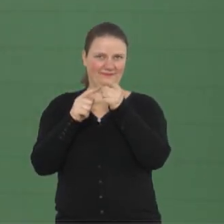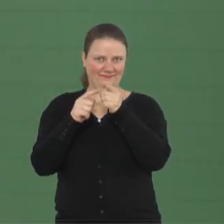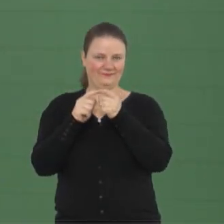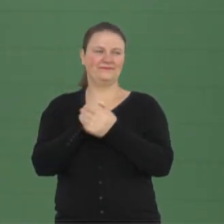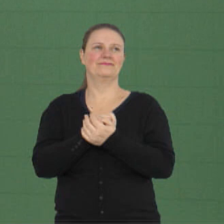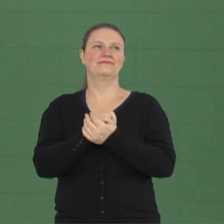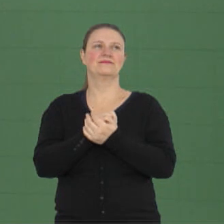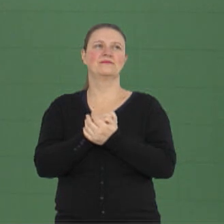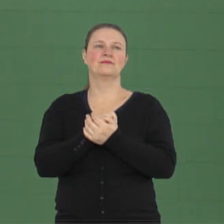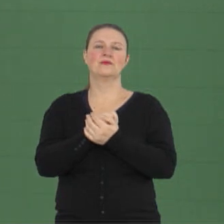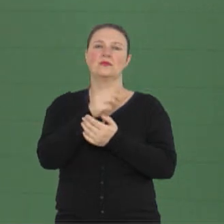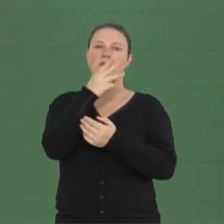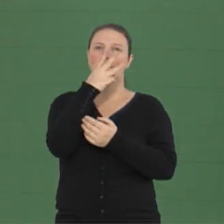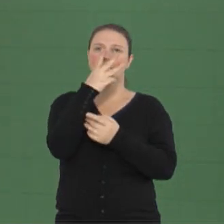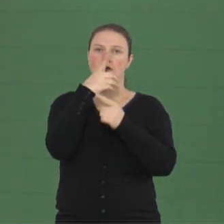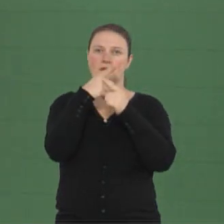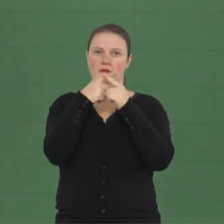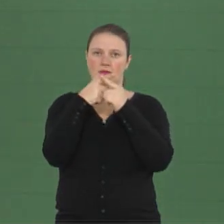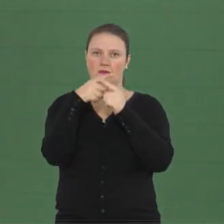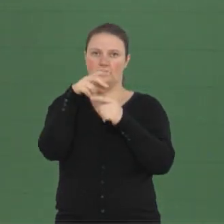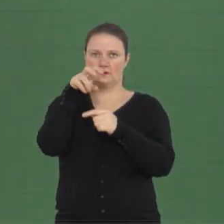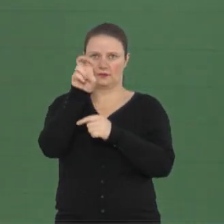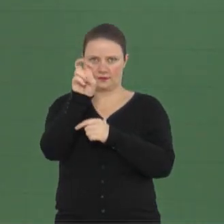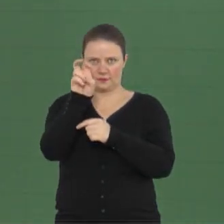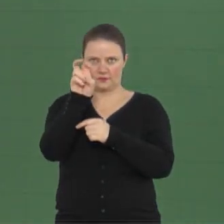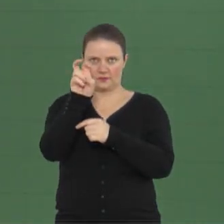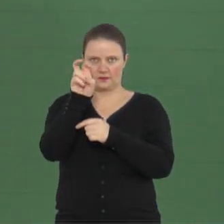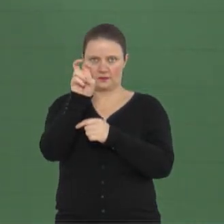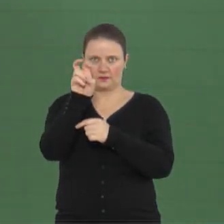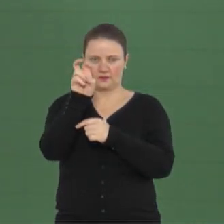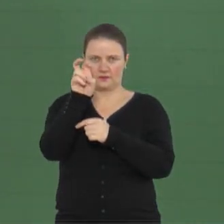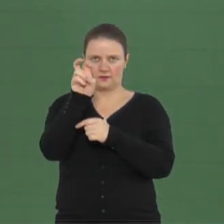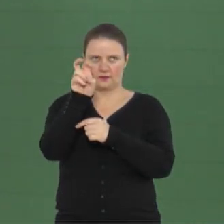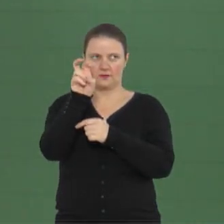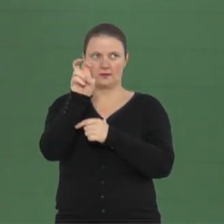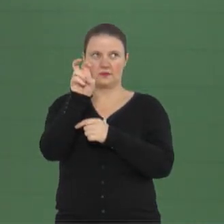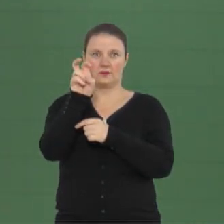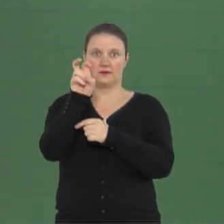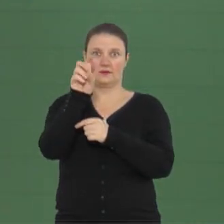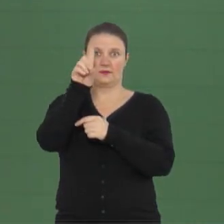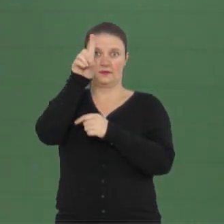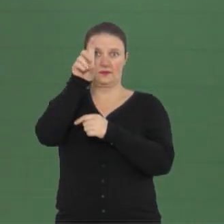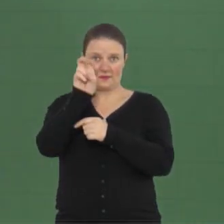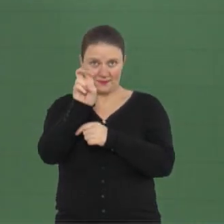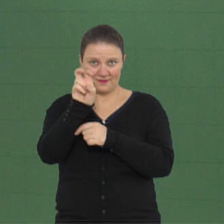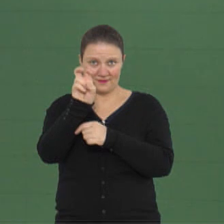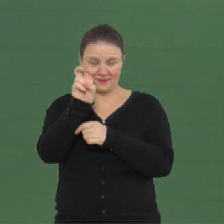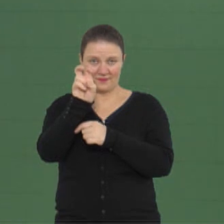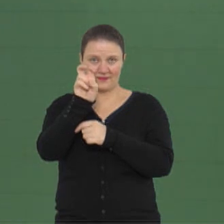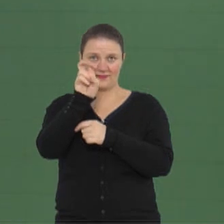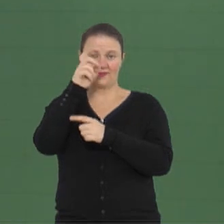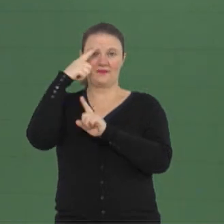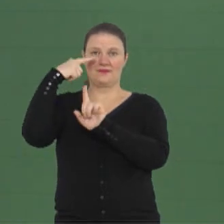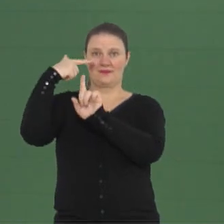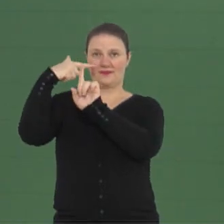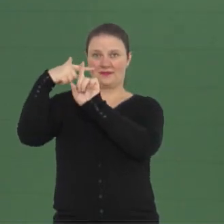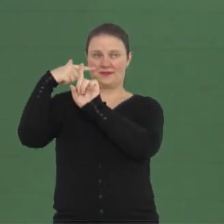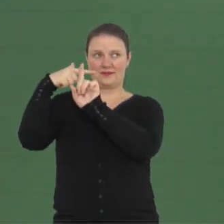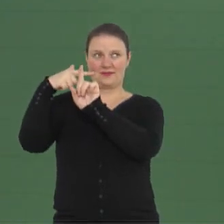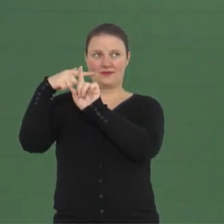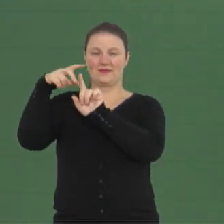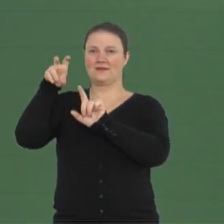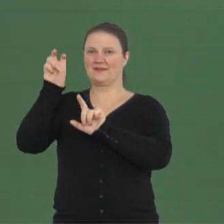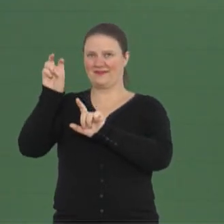parênteses, eu tenho 3 vezes 5. Quanto que tenho? 15. Logo,